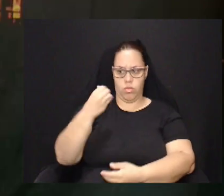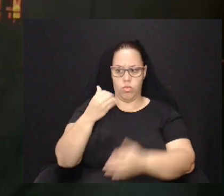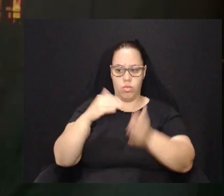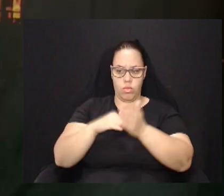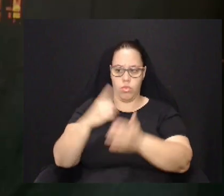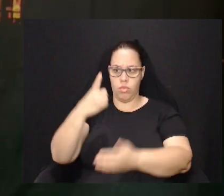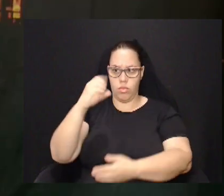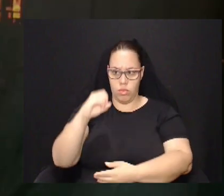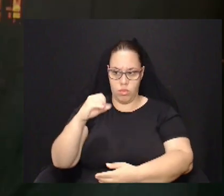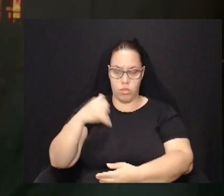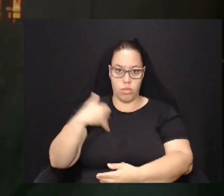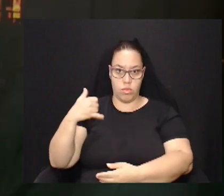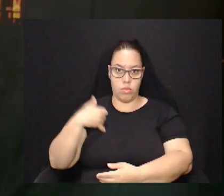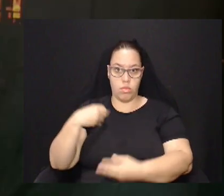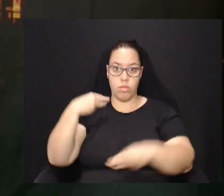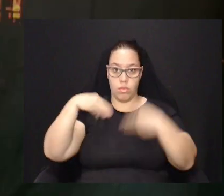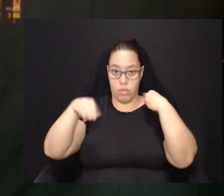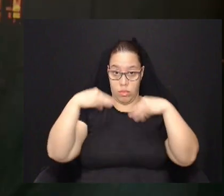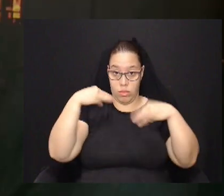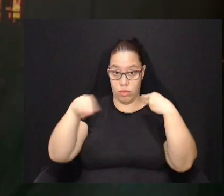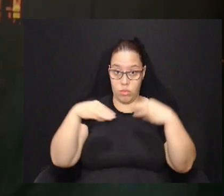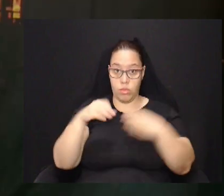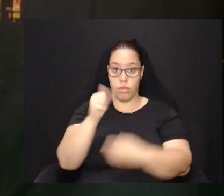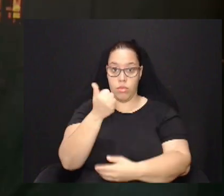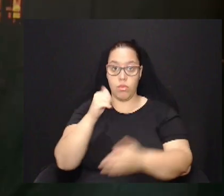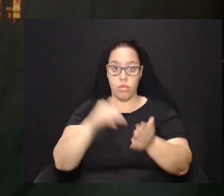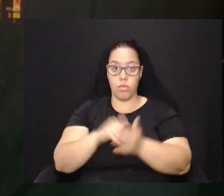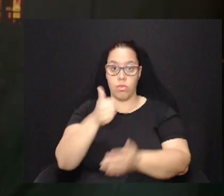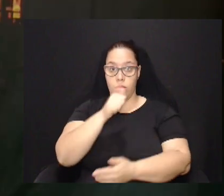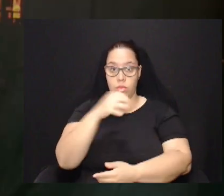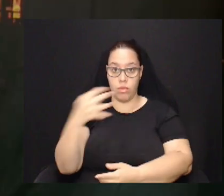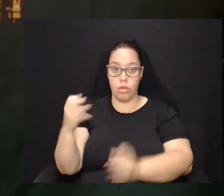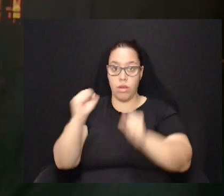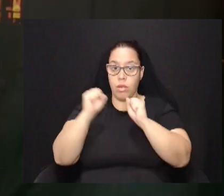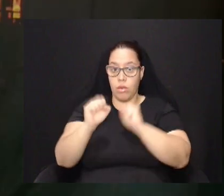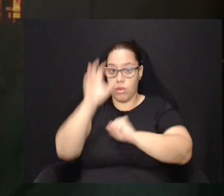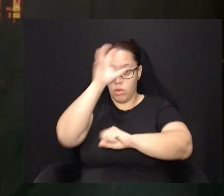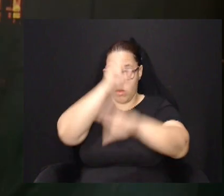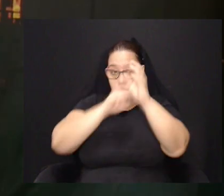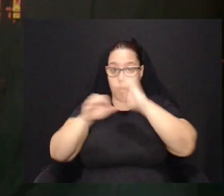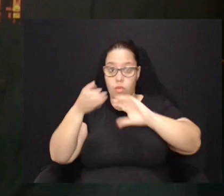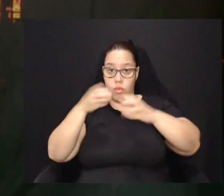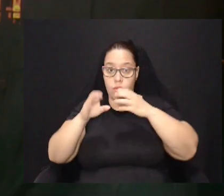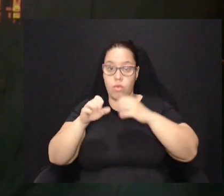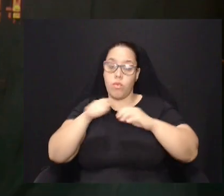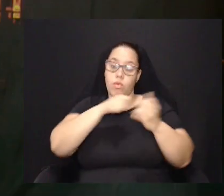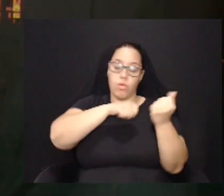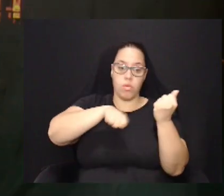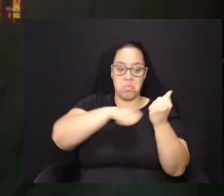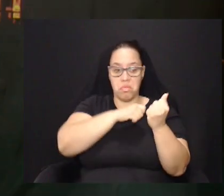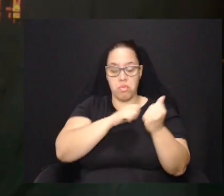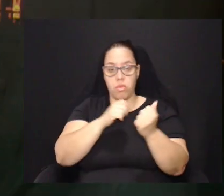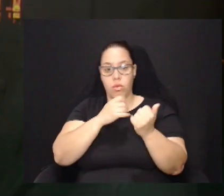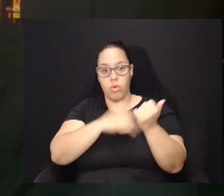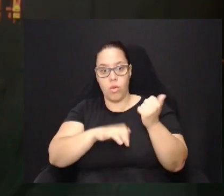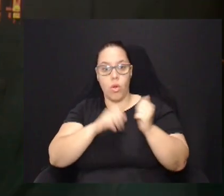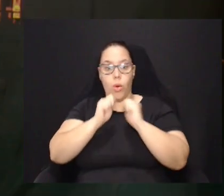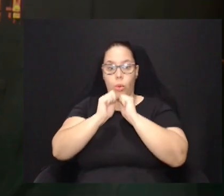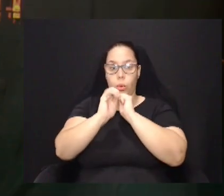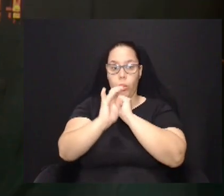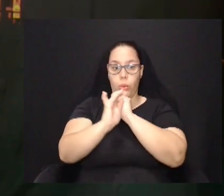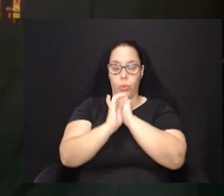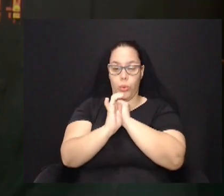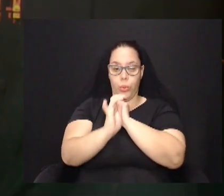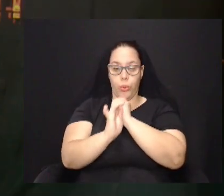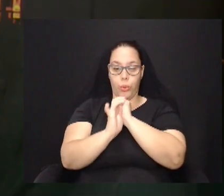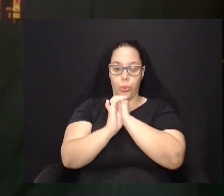em musicalização, 11 a 14 anos podem aprender canto e instrumentos, cordas, sopro e percussão. A partir